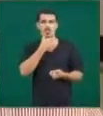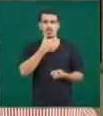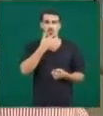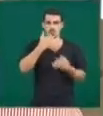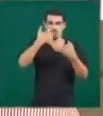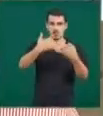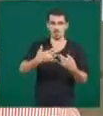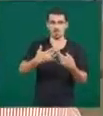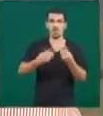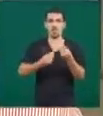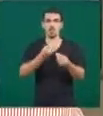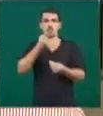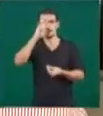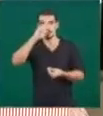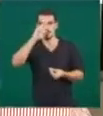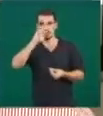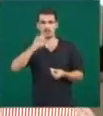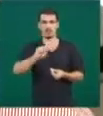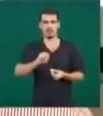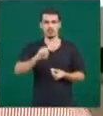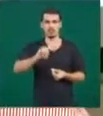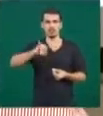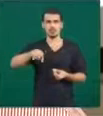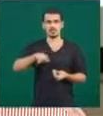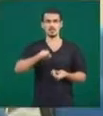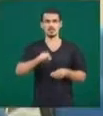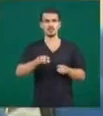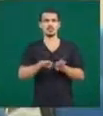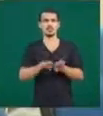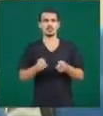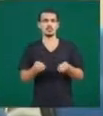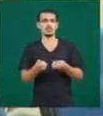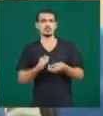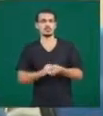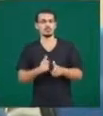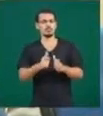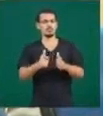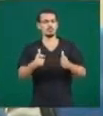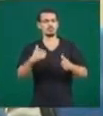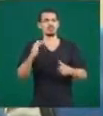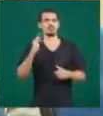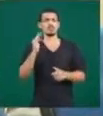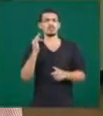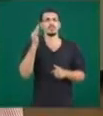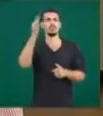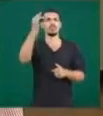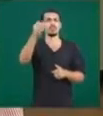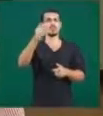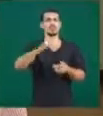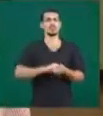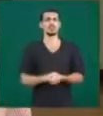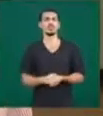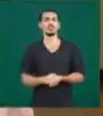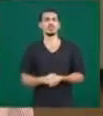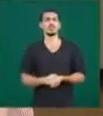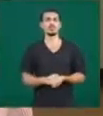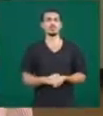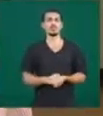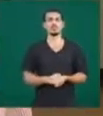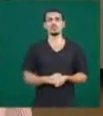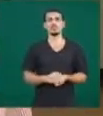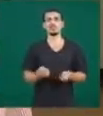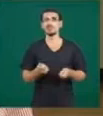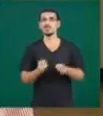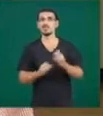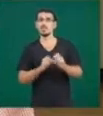possível ampliação do mercado de comercialização de grãos nos próximos anos. A tendência é de preços iguais ou até